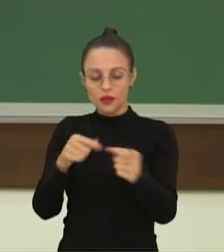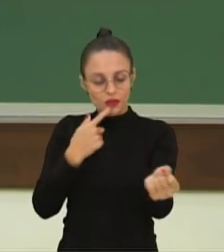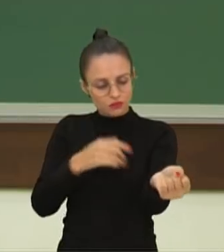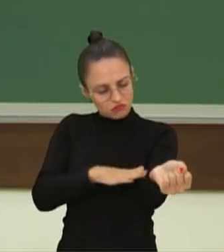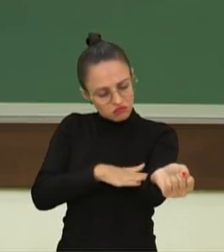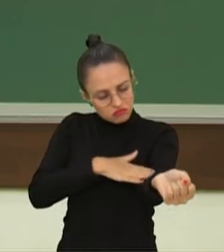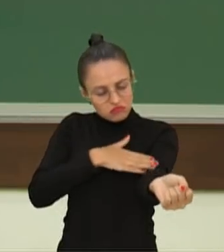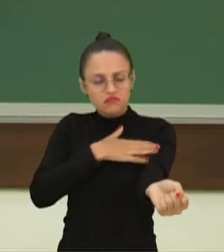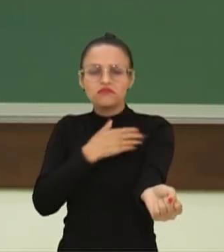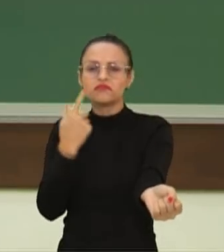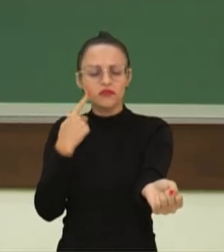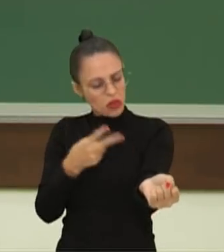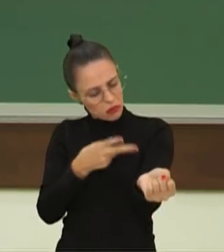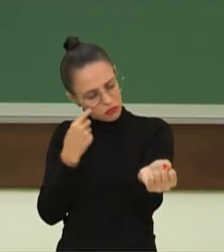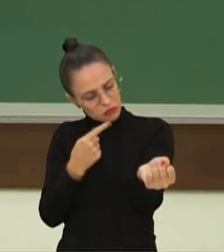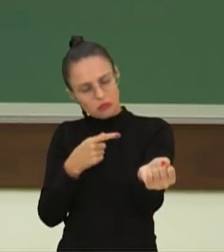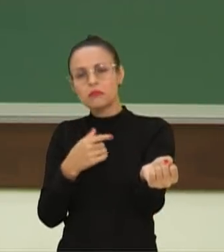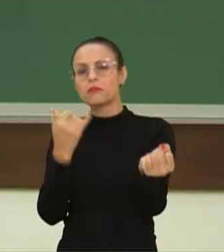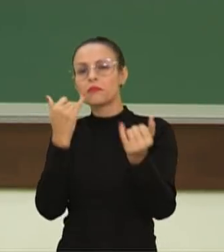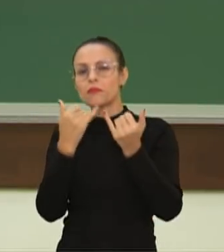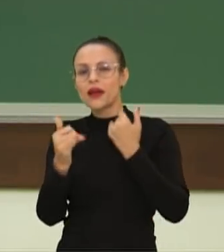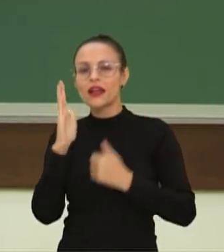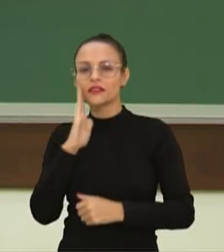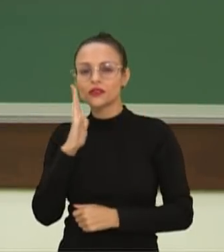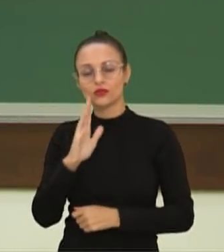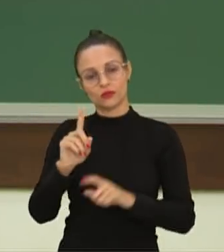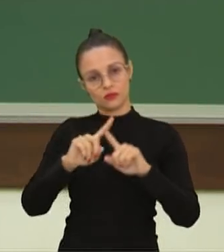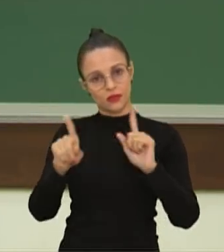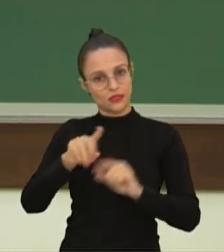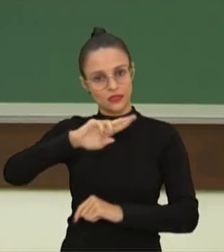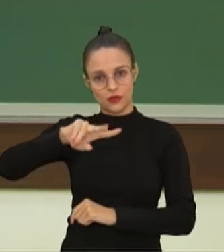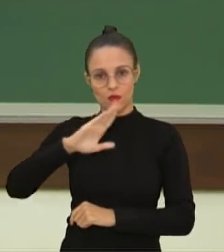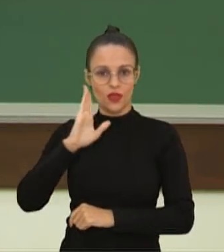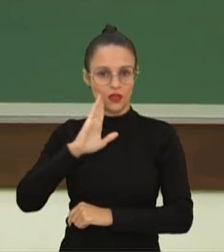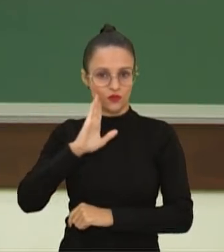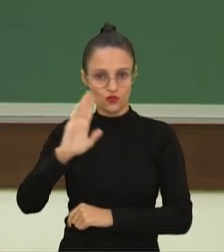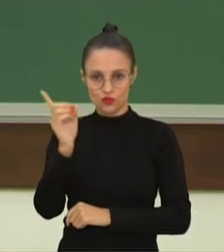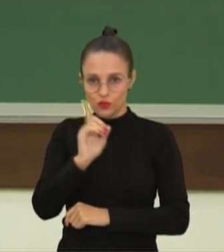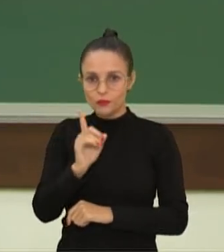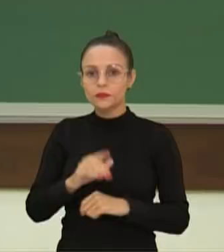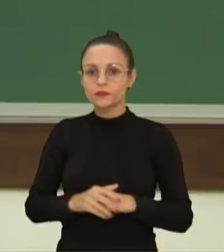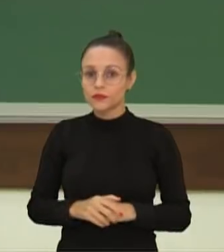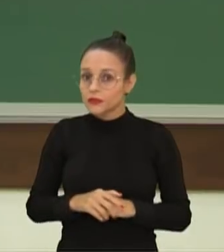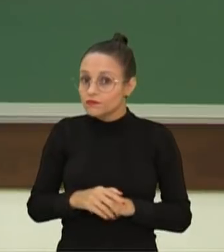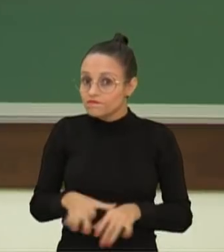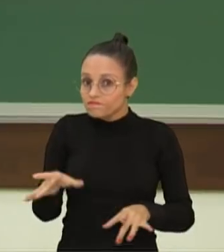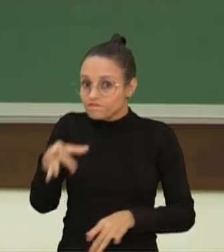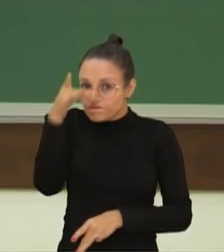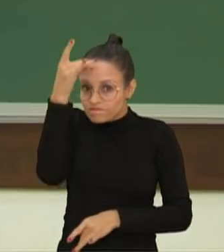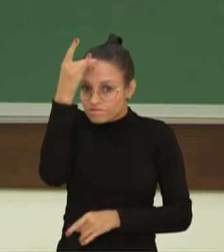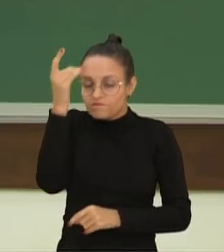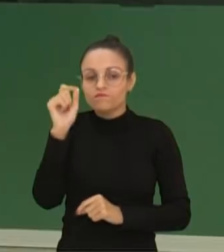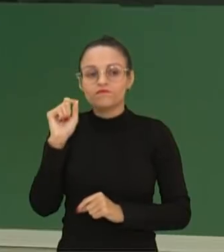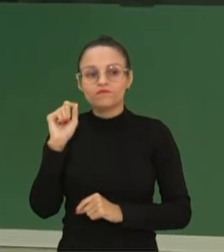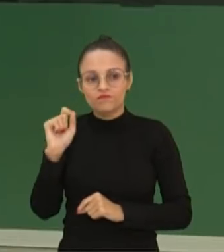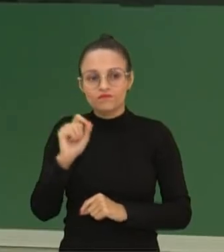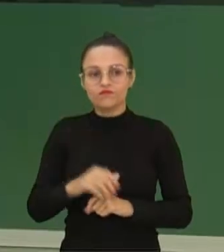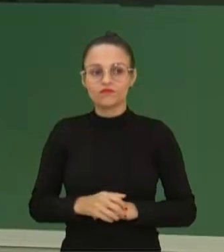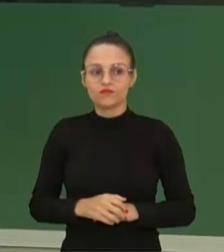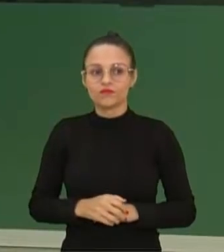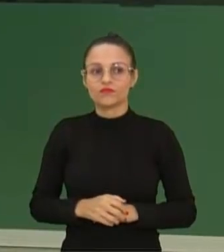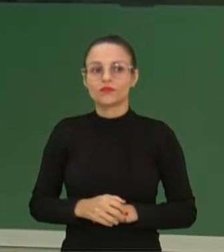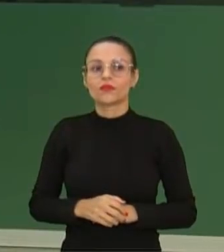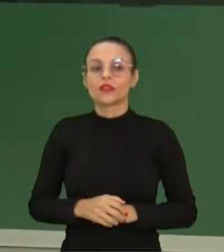gente enxergar, parece que é azul, né? Mas o sangue que está ali dentro não é azul, tá? Então, frisando aqui,